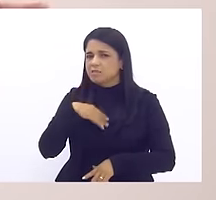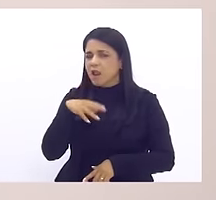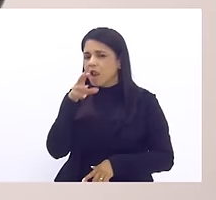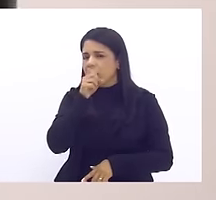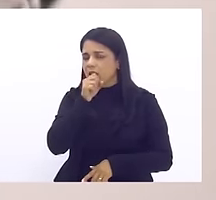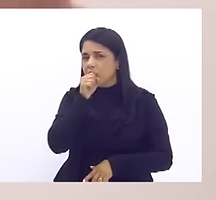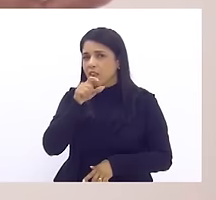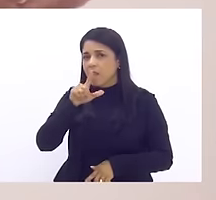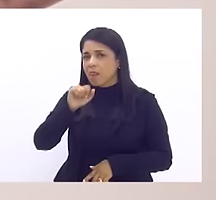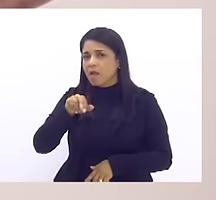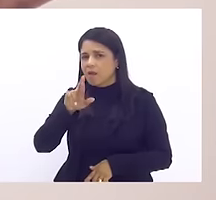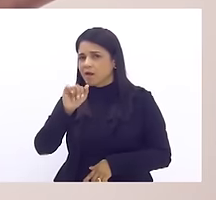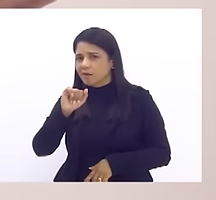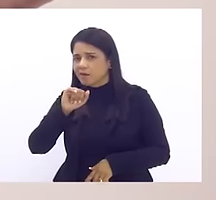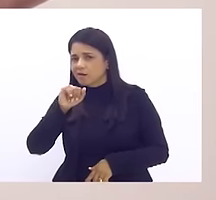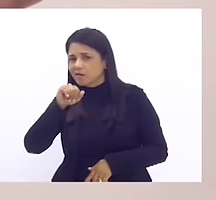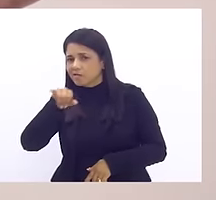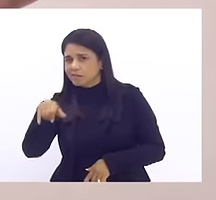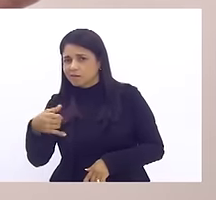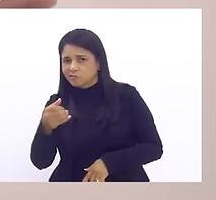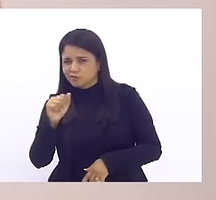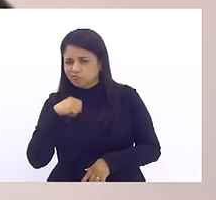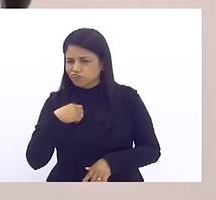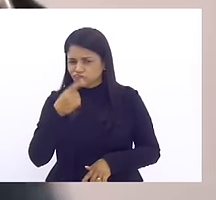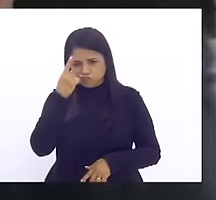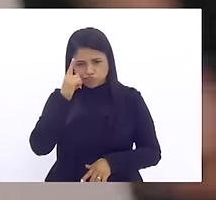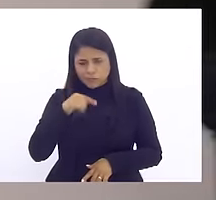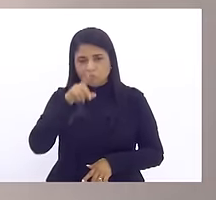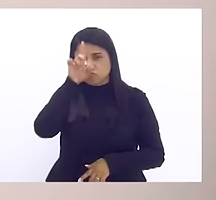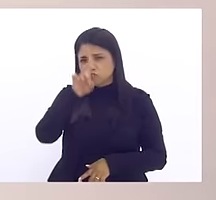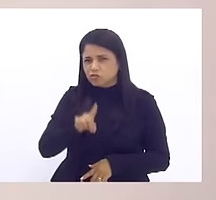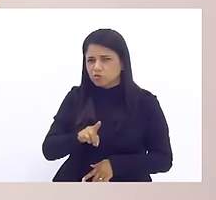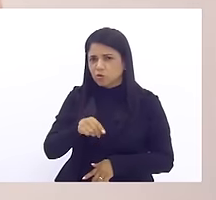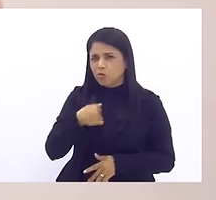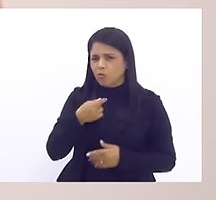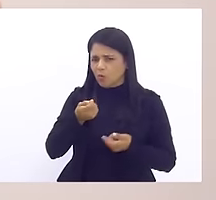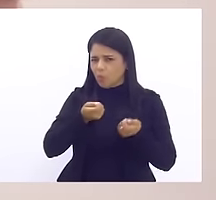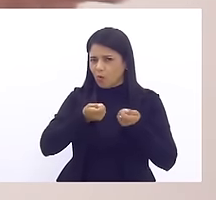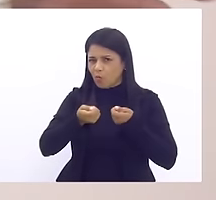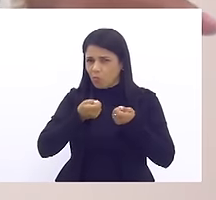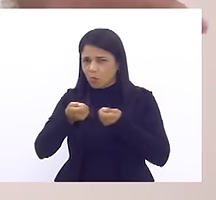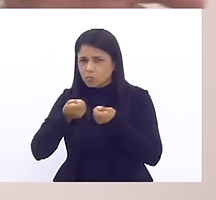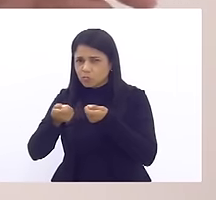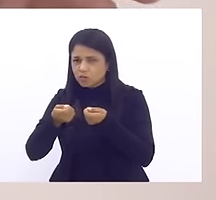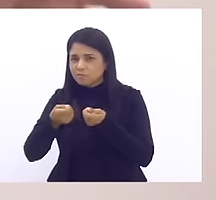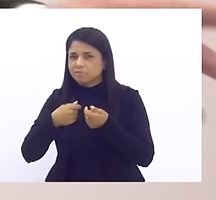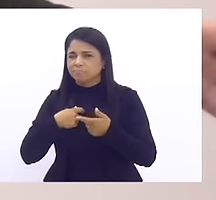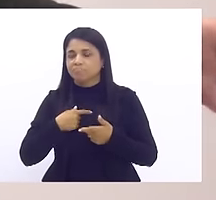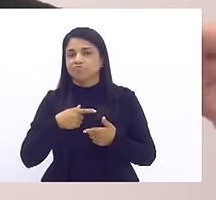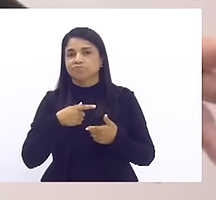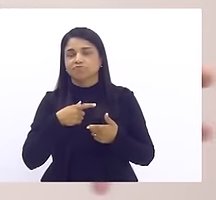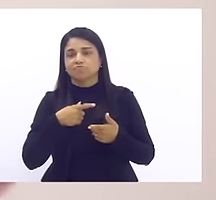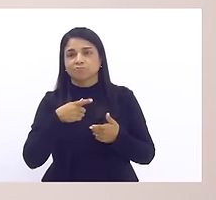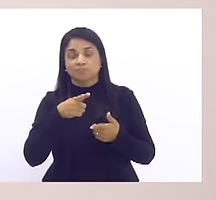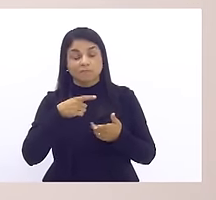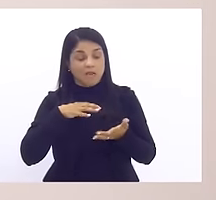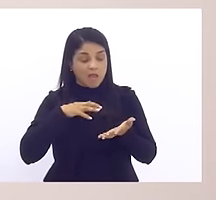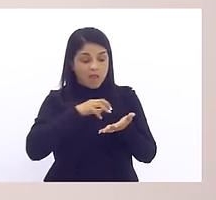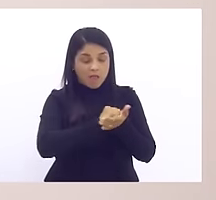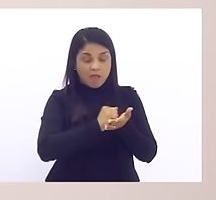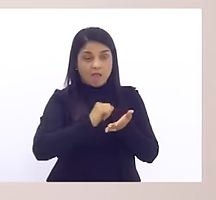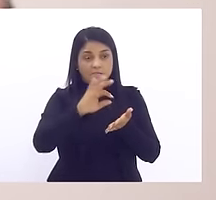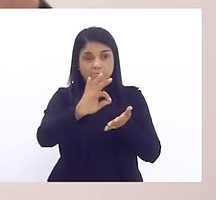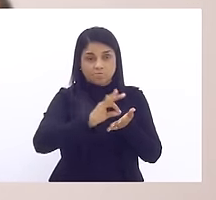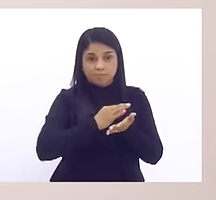de Reboco que ela tem não sabe quem é o diretor operacional para mim uma laranja e isso tem que ser constar em ata